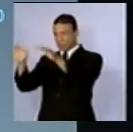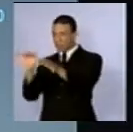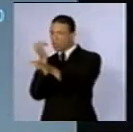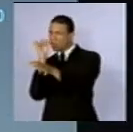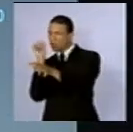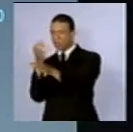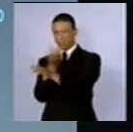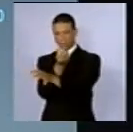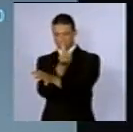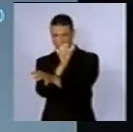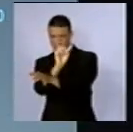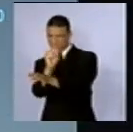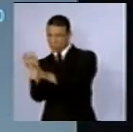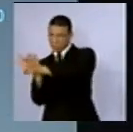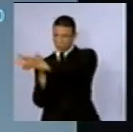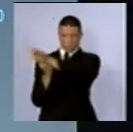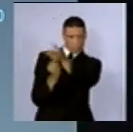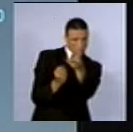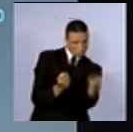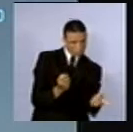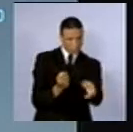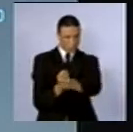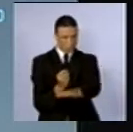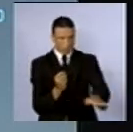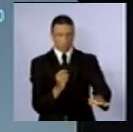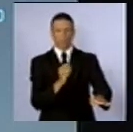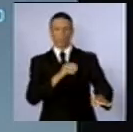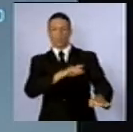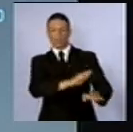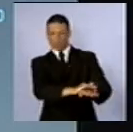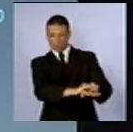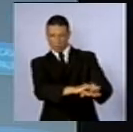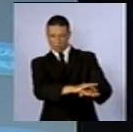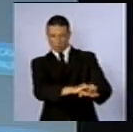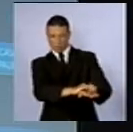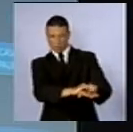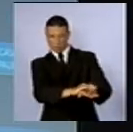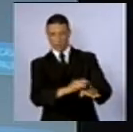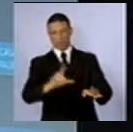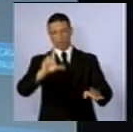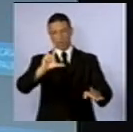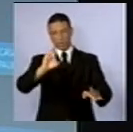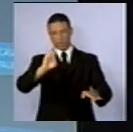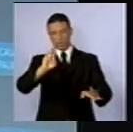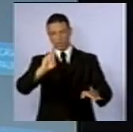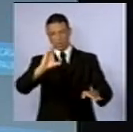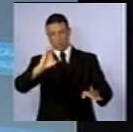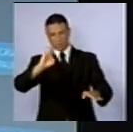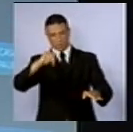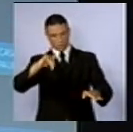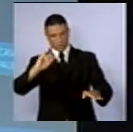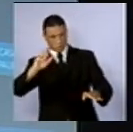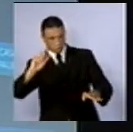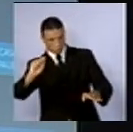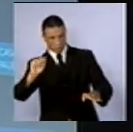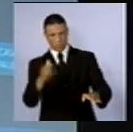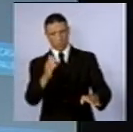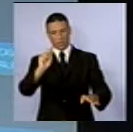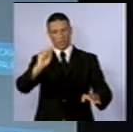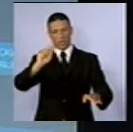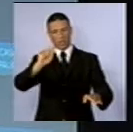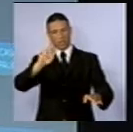de 60 hz na ocorrência de leucemia linfocítica aguda em crianças no Estado de São Paulo Esse estudo